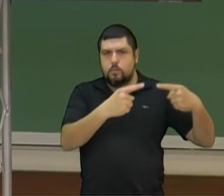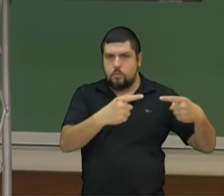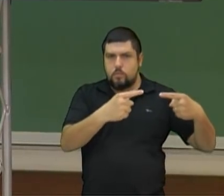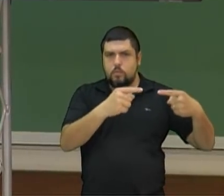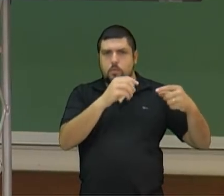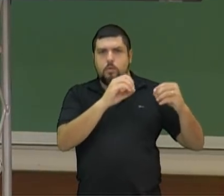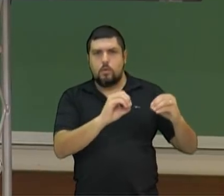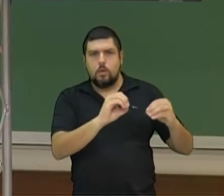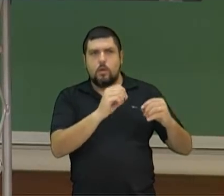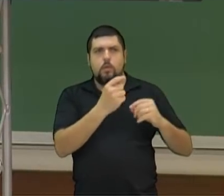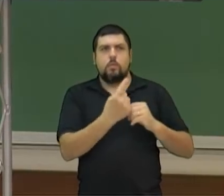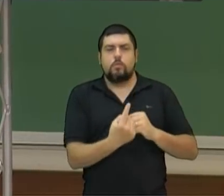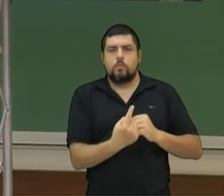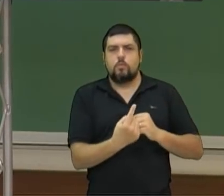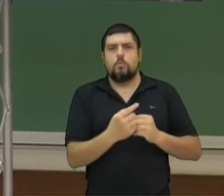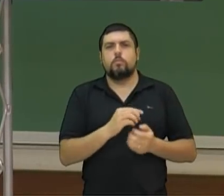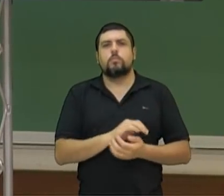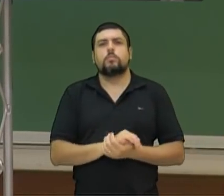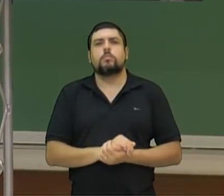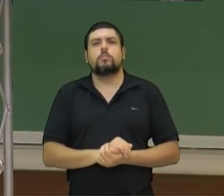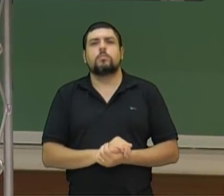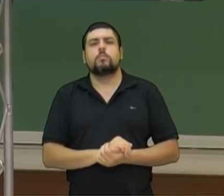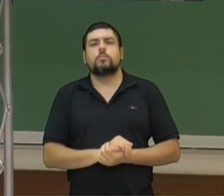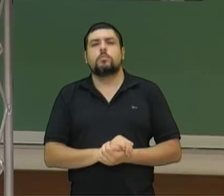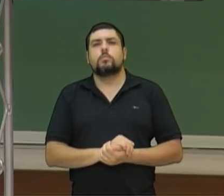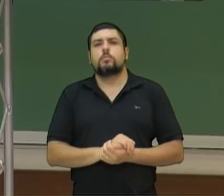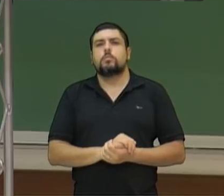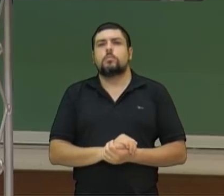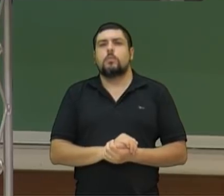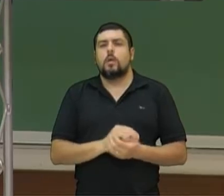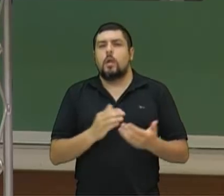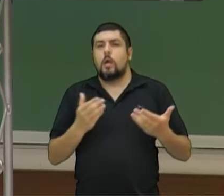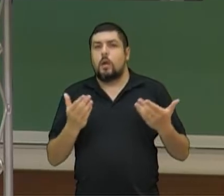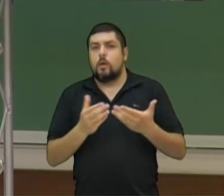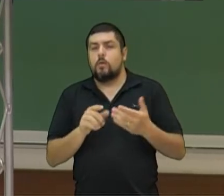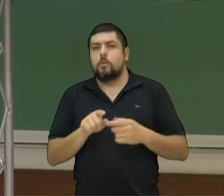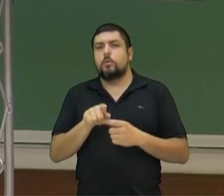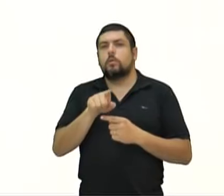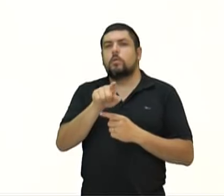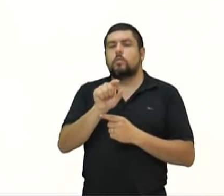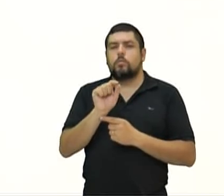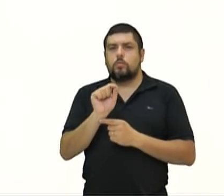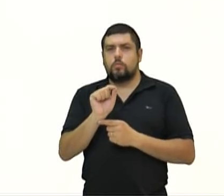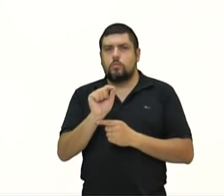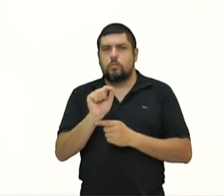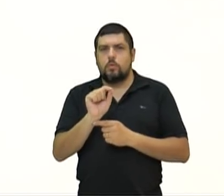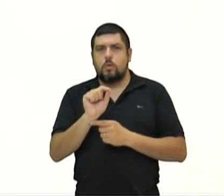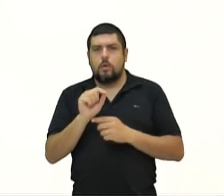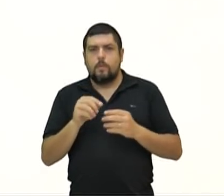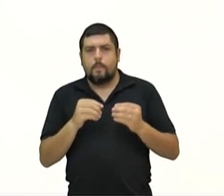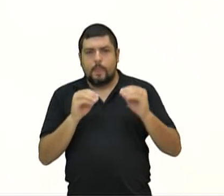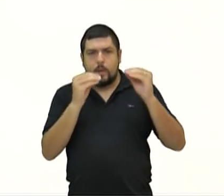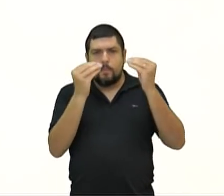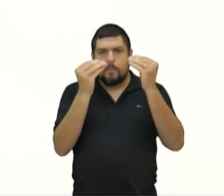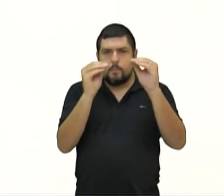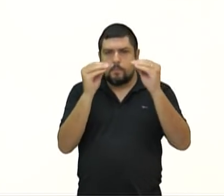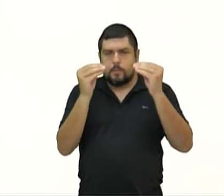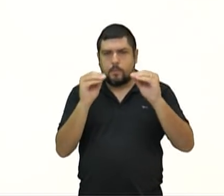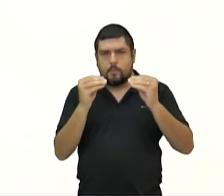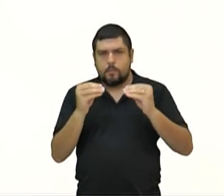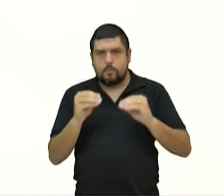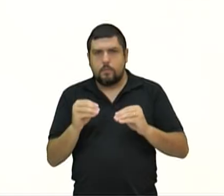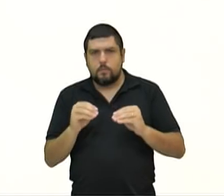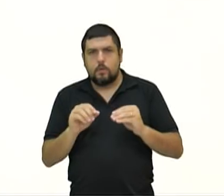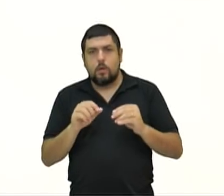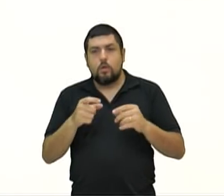que eu coloquei esses valores? Vocês vão ver daqui a pouquinho. Então, agora vocês vão fazer o quê? Preencher a tabela com os valores da função f de x é igual